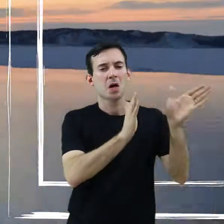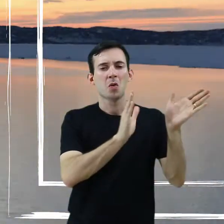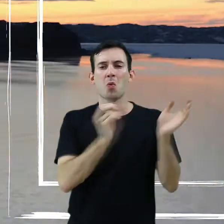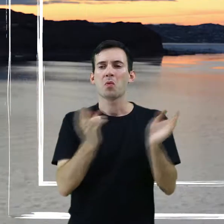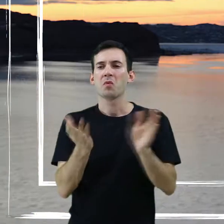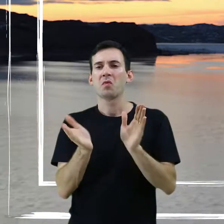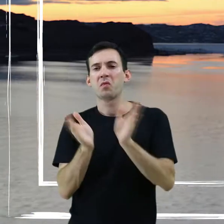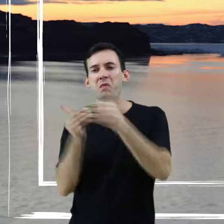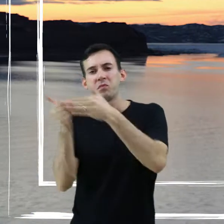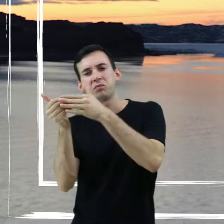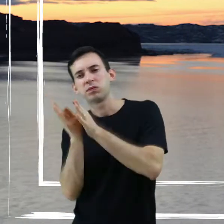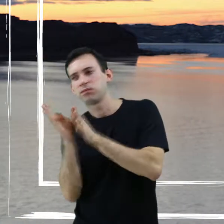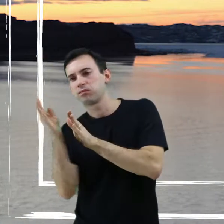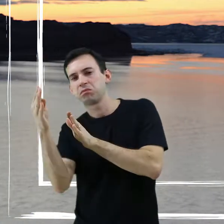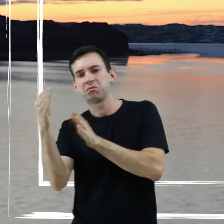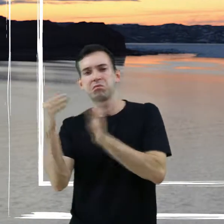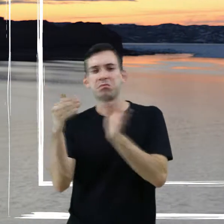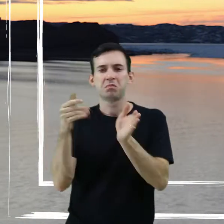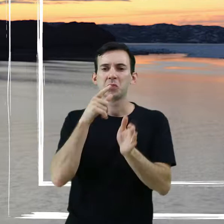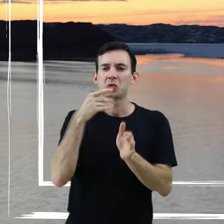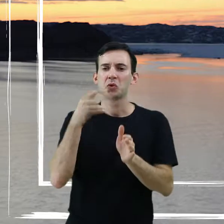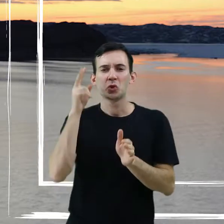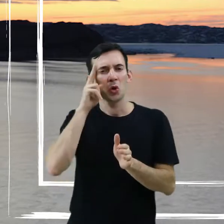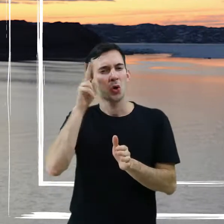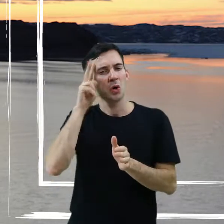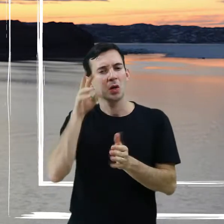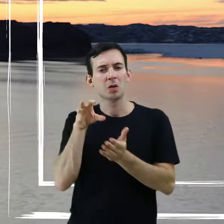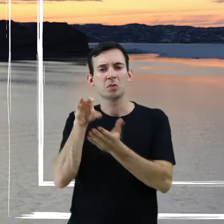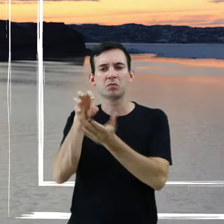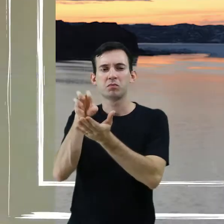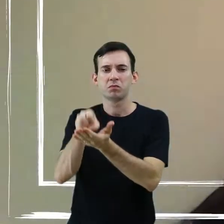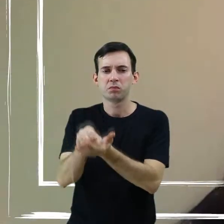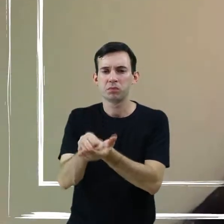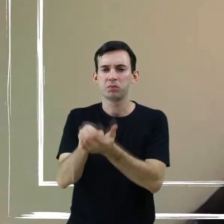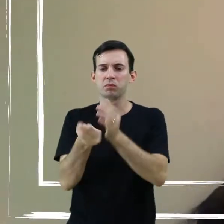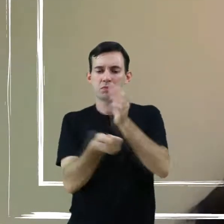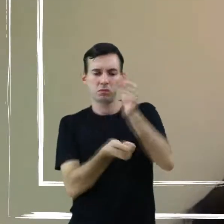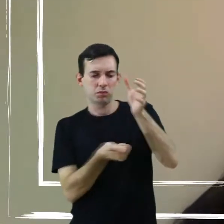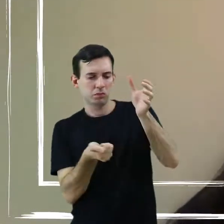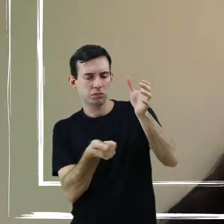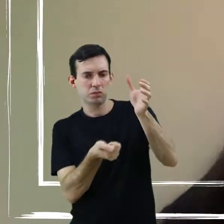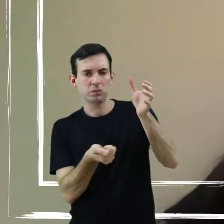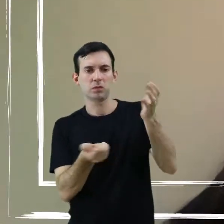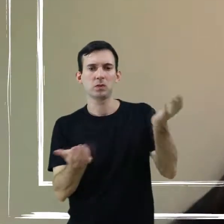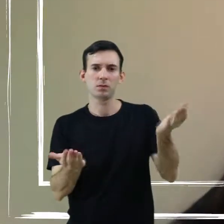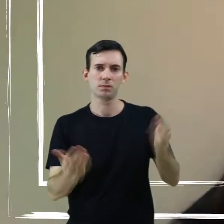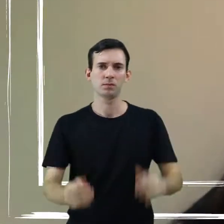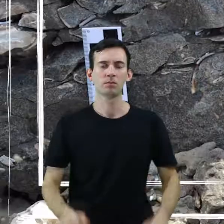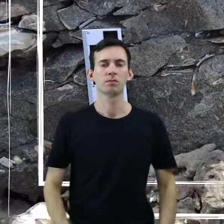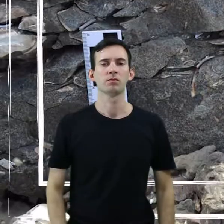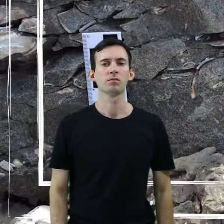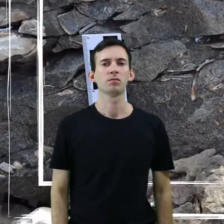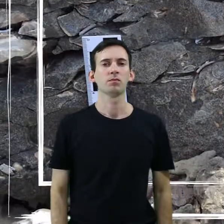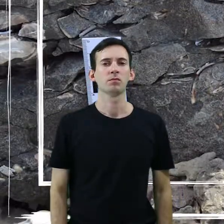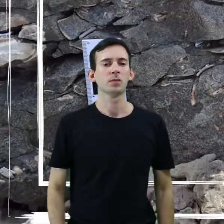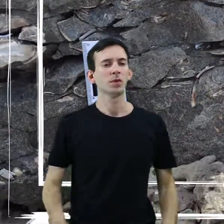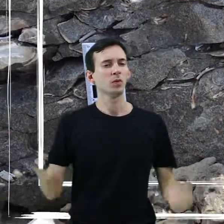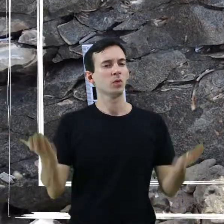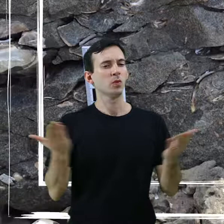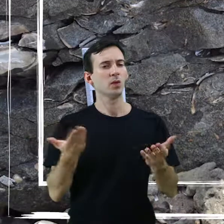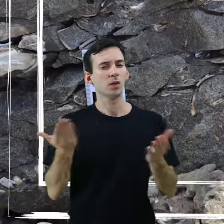fechamento com o histórico climático da Antártica. Agora, outra linha de pesquisa é a tafonomia.